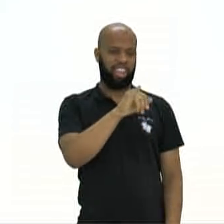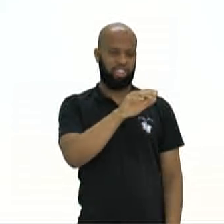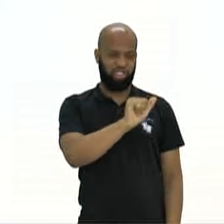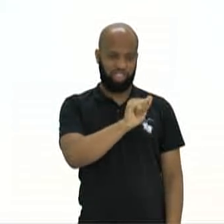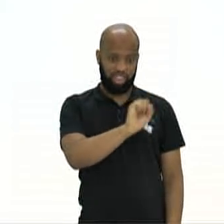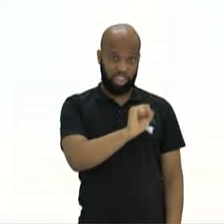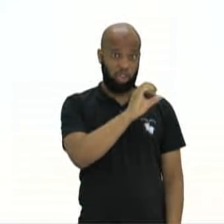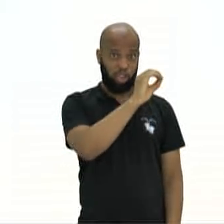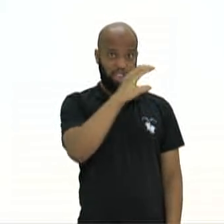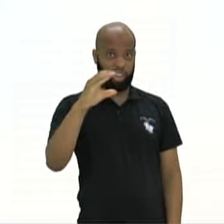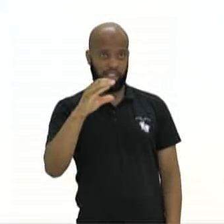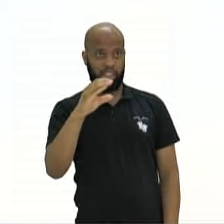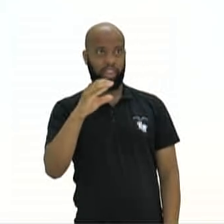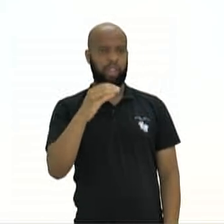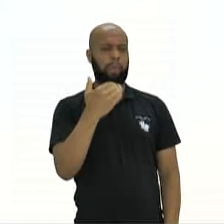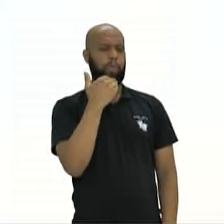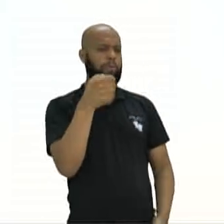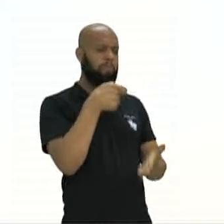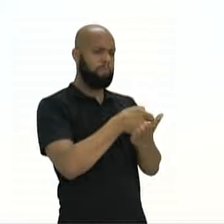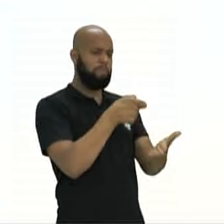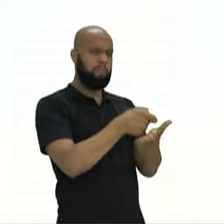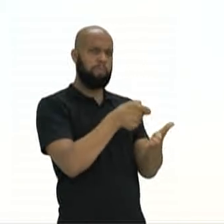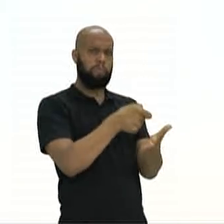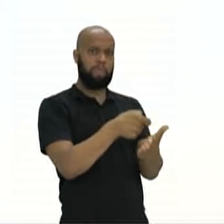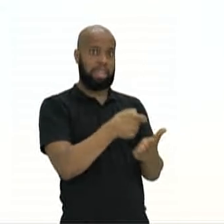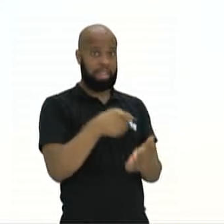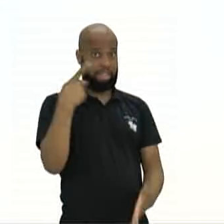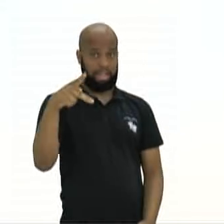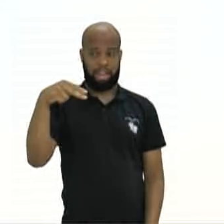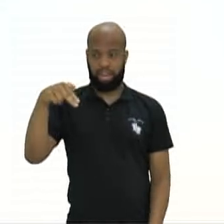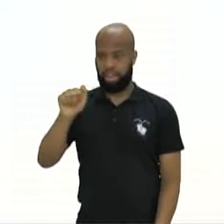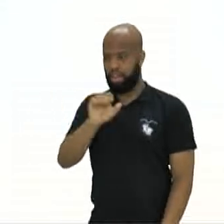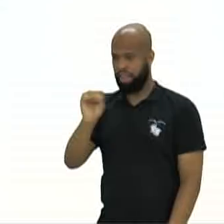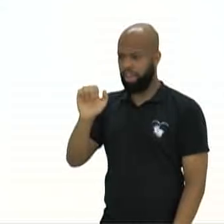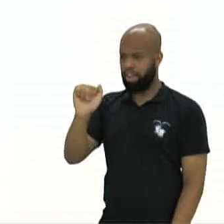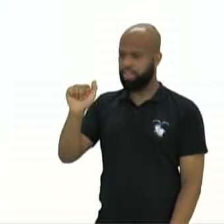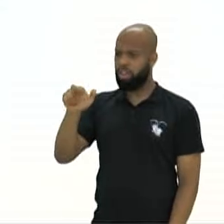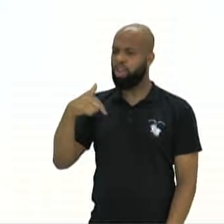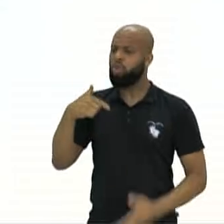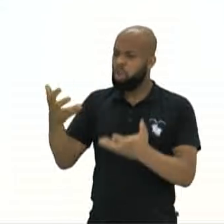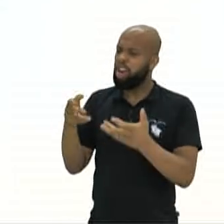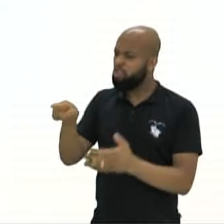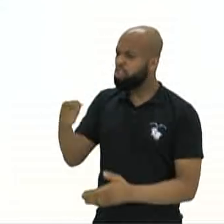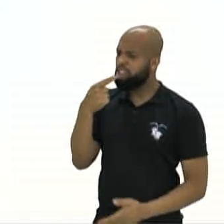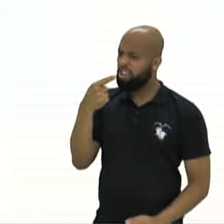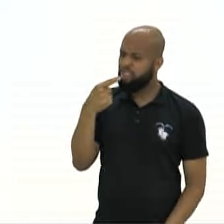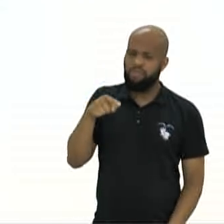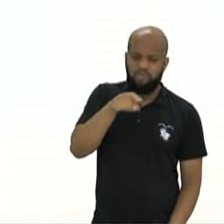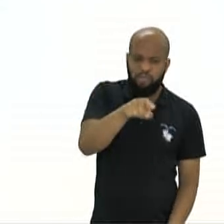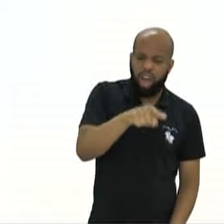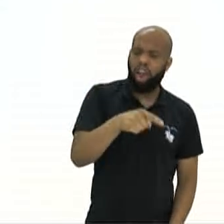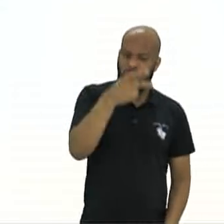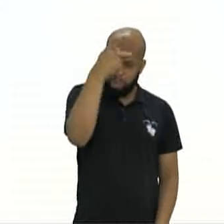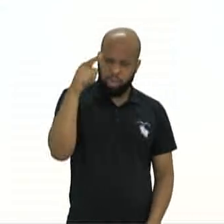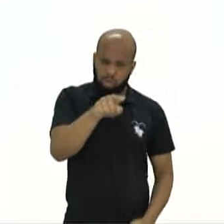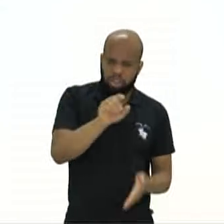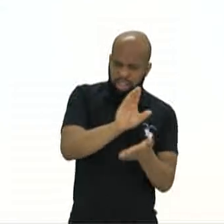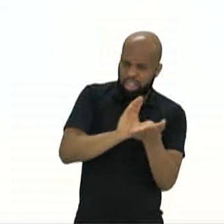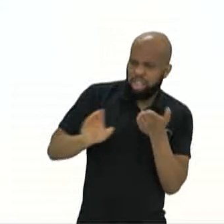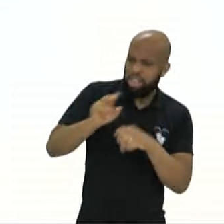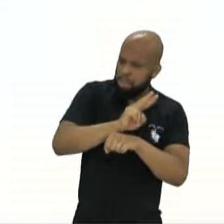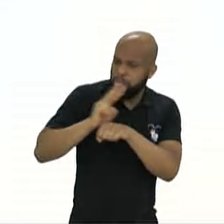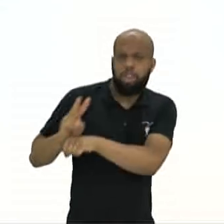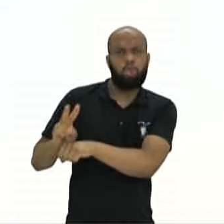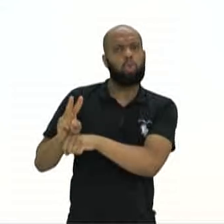certo. Cobrou do Nassau, ou exigiu do Nassau que cobrasse o dinheiro emprestado e restringisse o crédito,